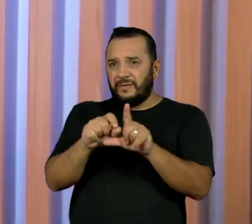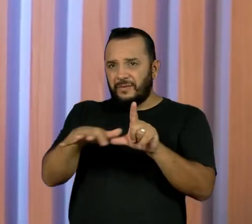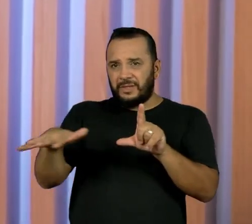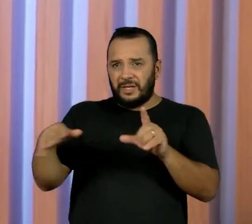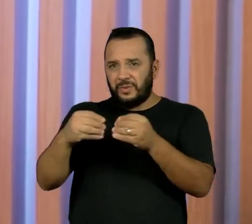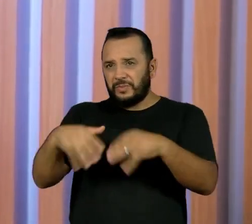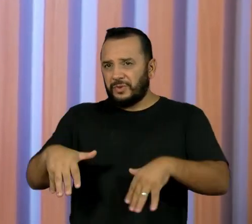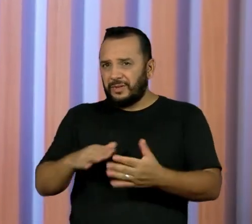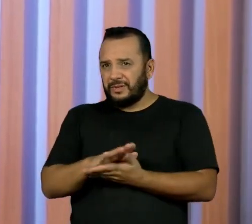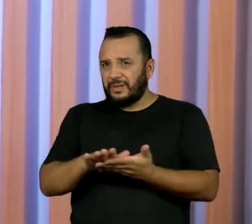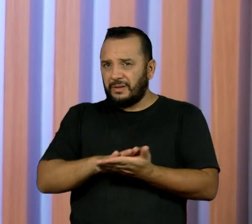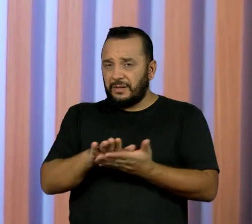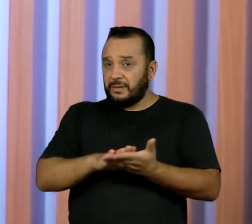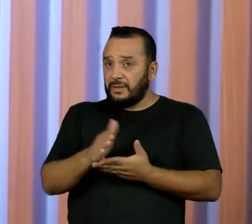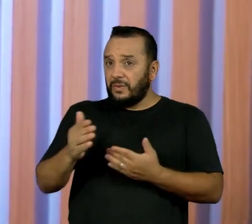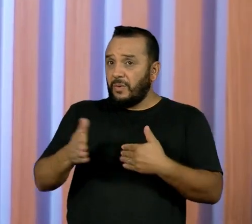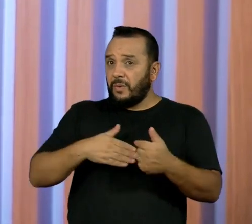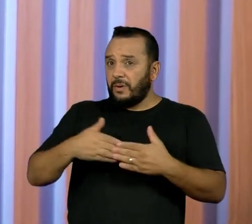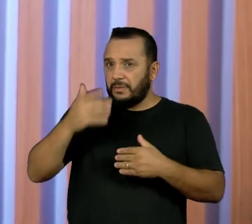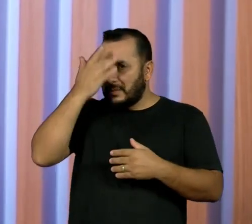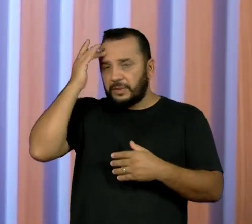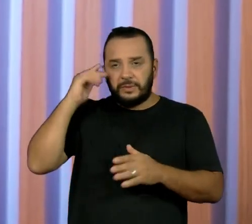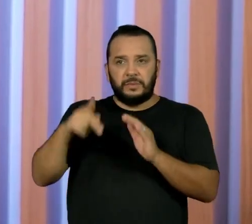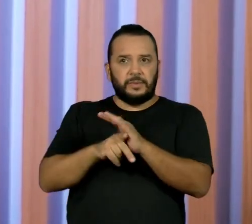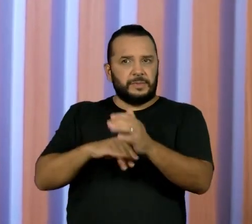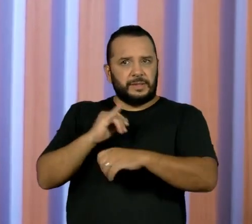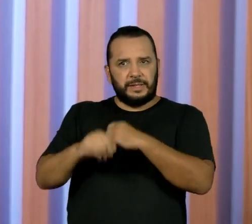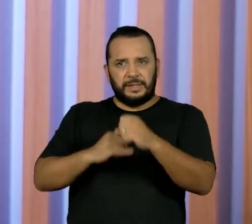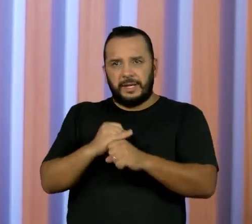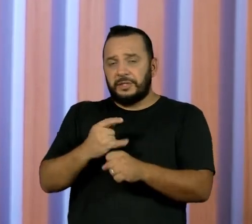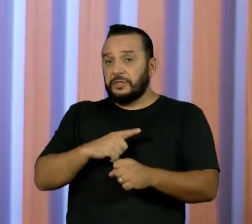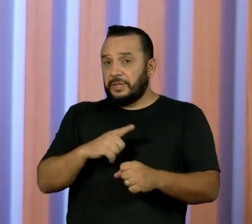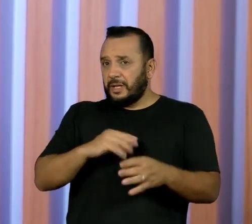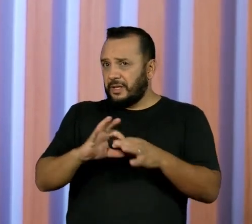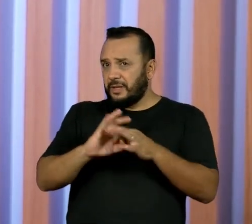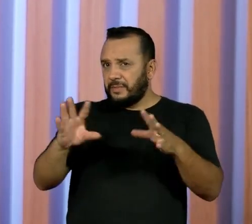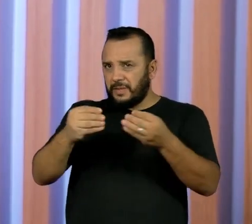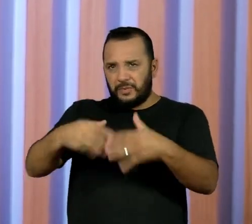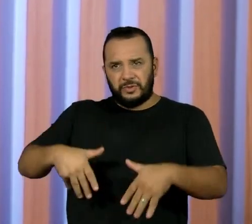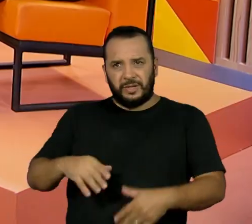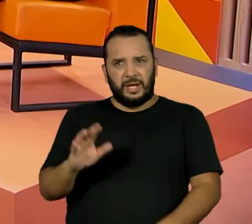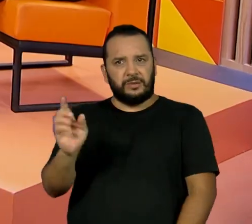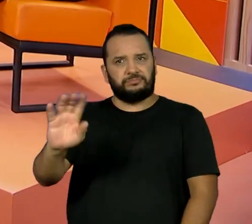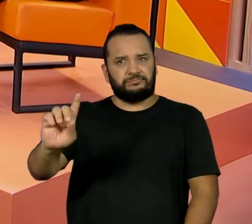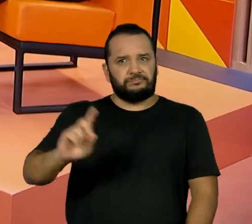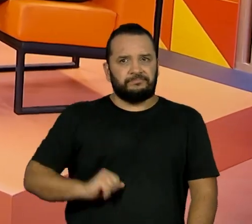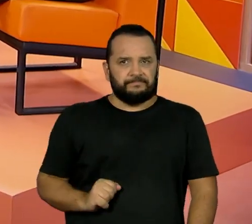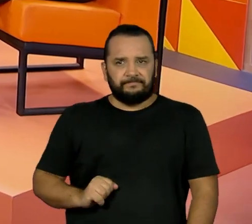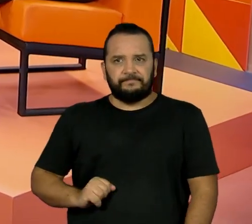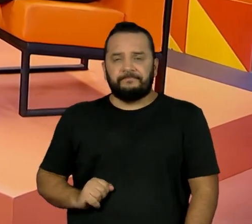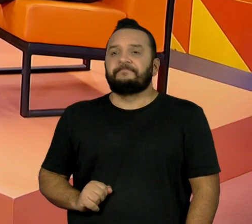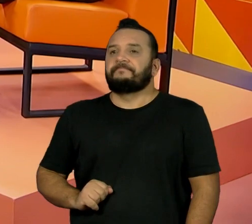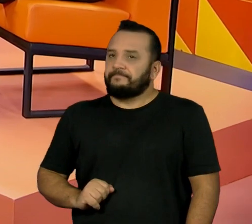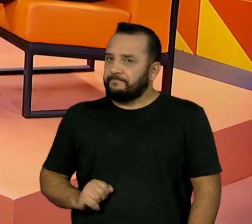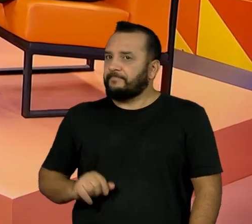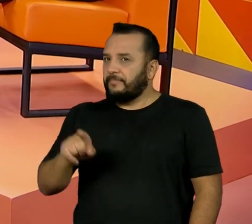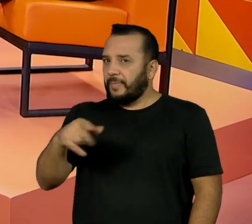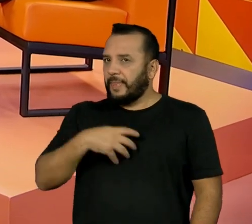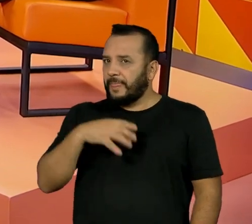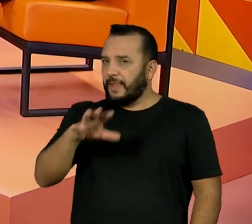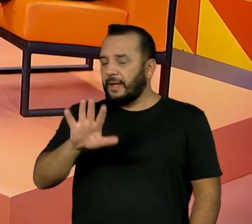qualquer pessoa que esteja na internet não tenha, né, a sua liberdade afetada por esses comportamentos. Então o PL vem nessa direção que é